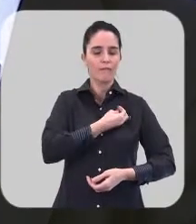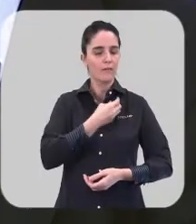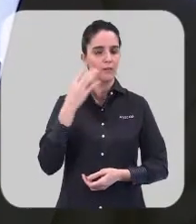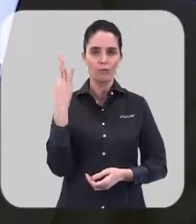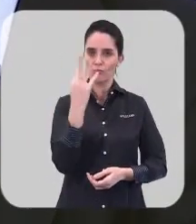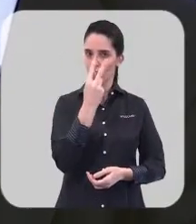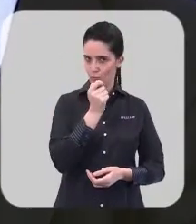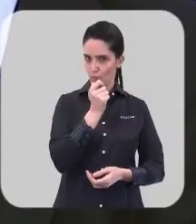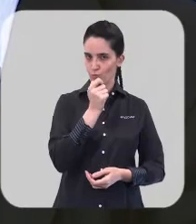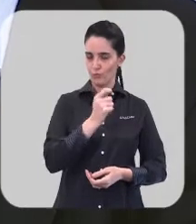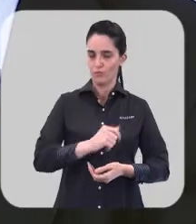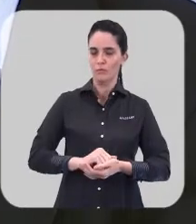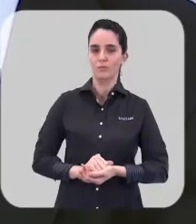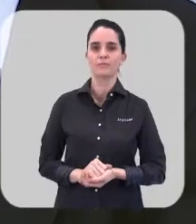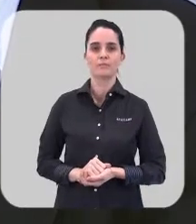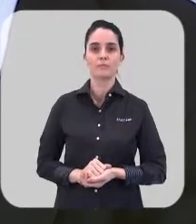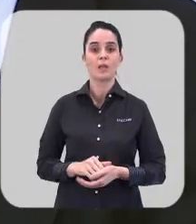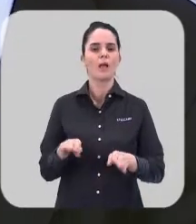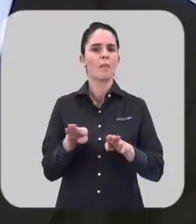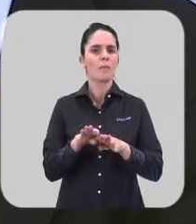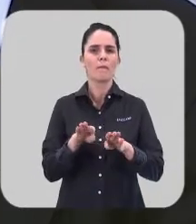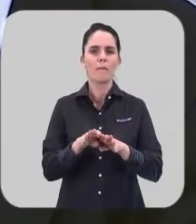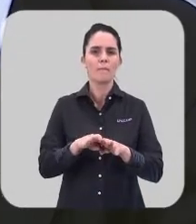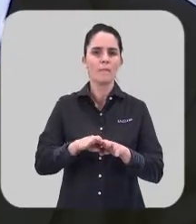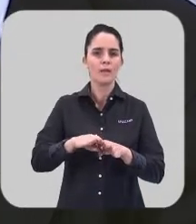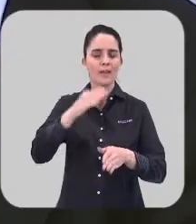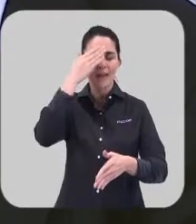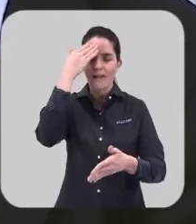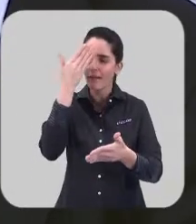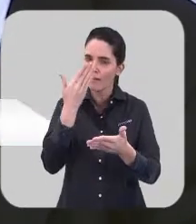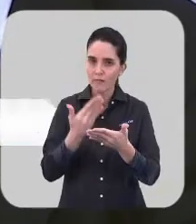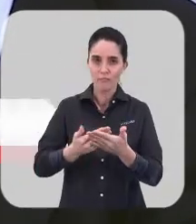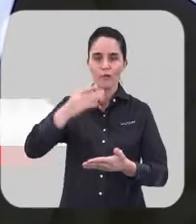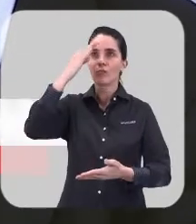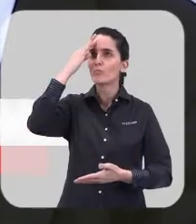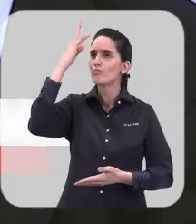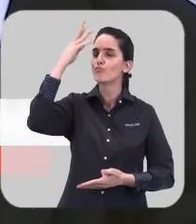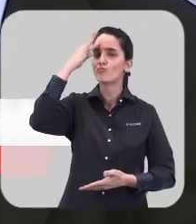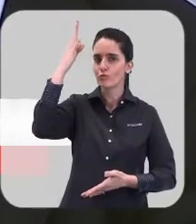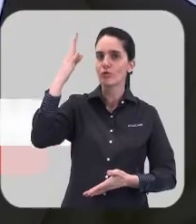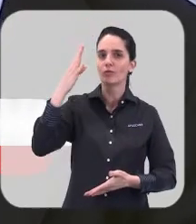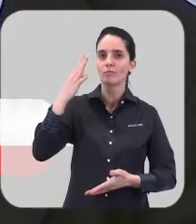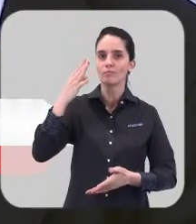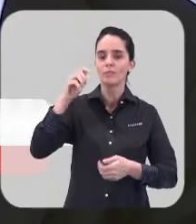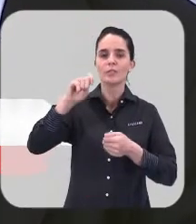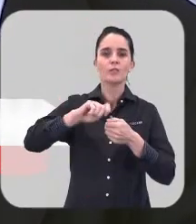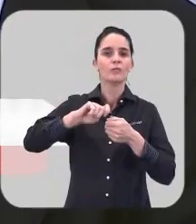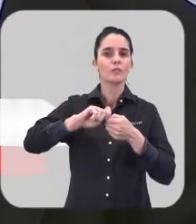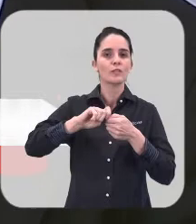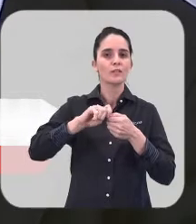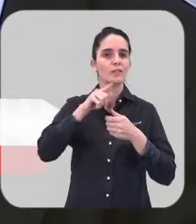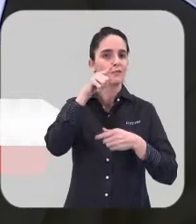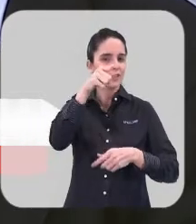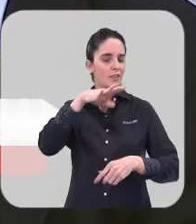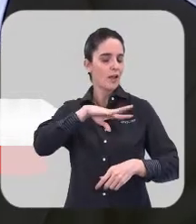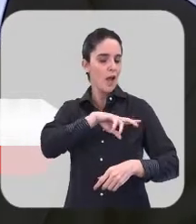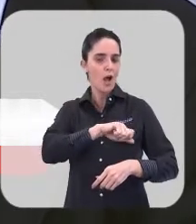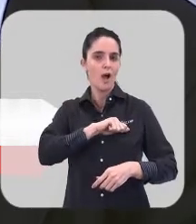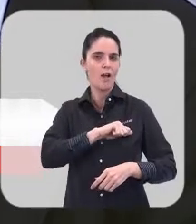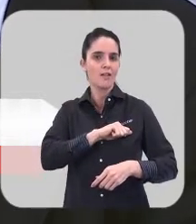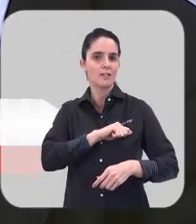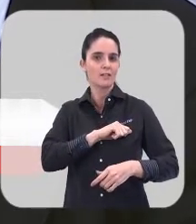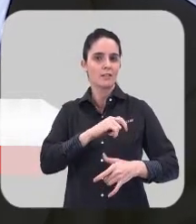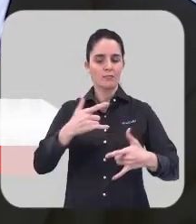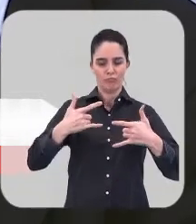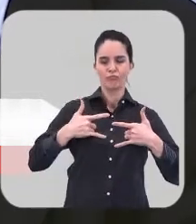mundo. E você ser persistente, acreditar no seu sonho, e procurar fazer o que você gosta. Você vai conseguir ter